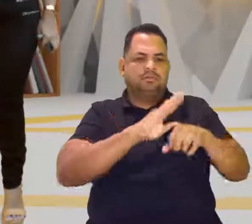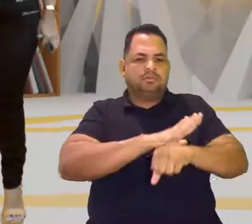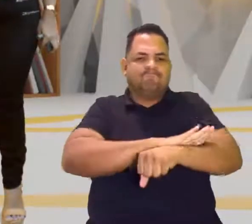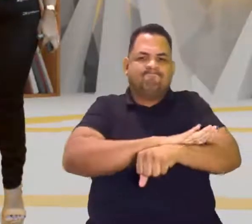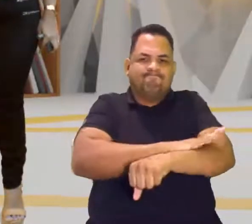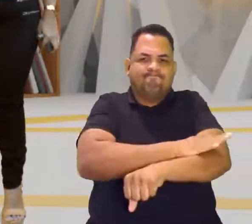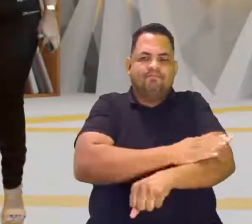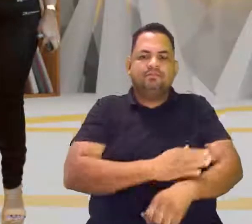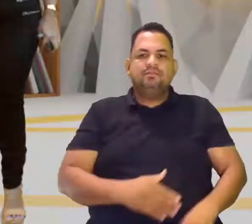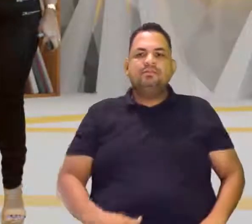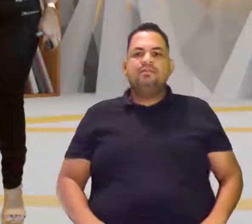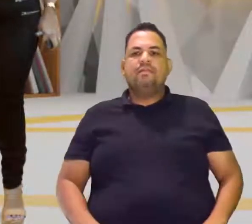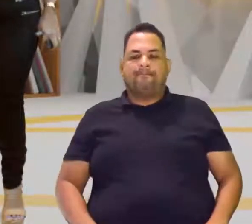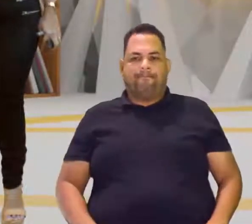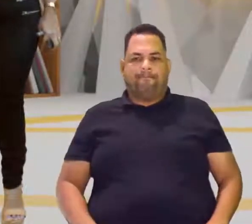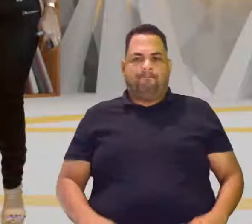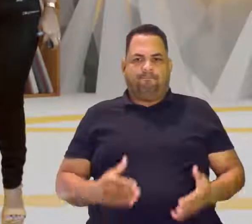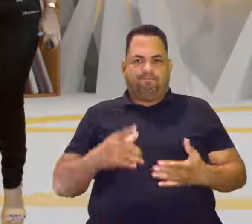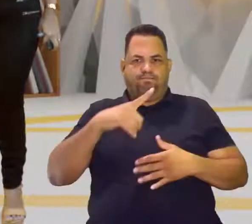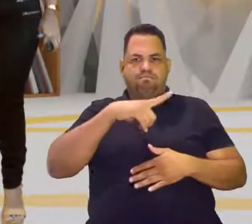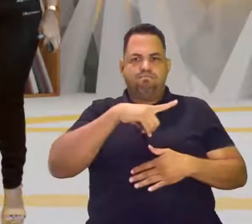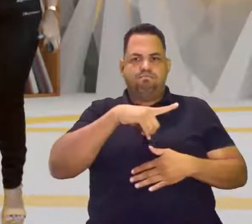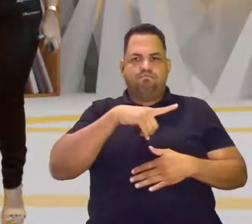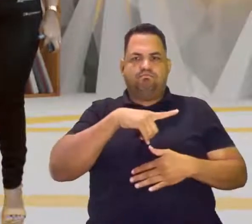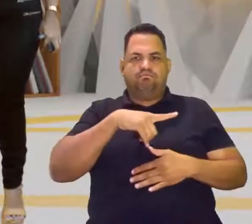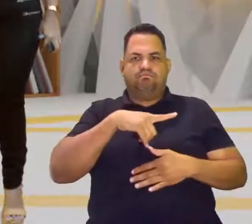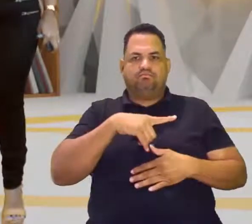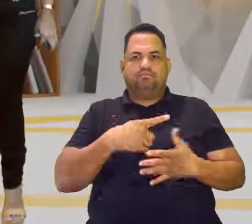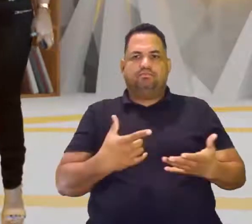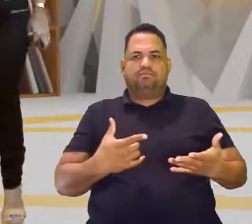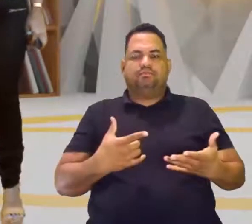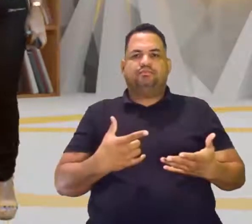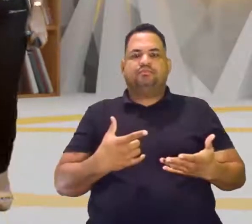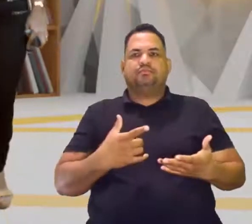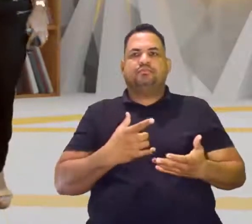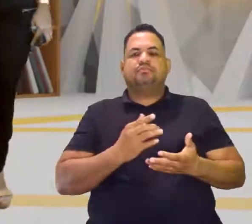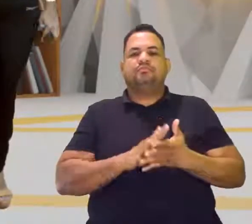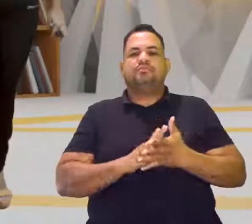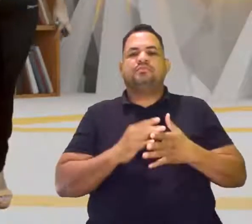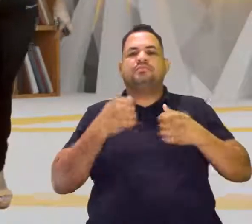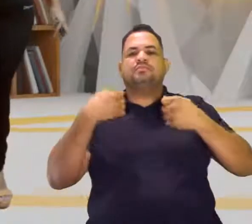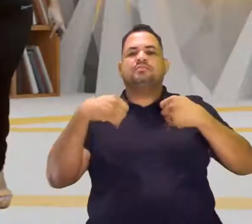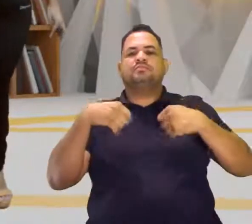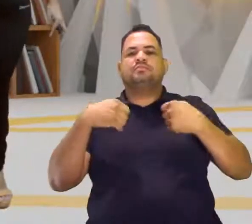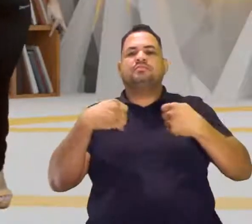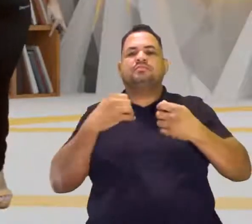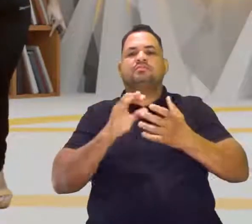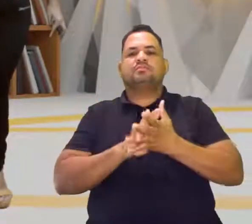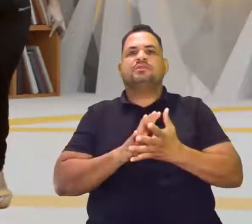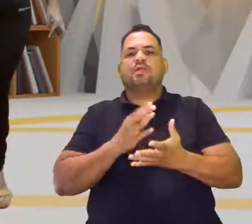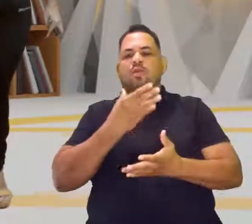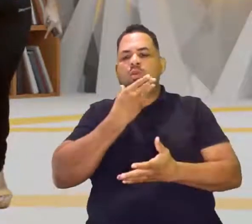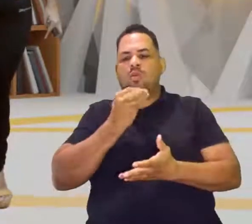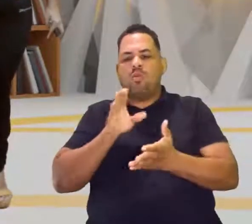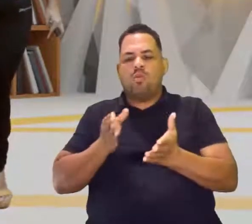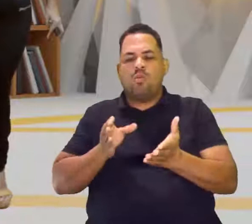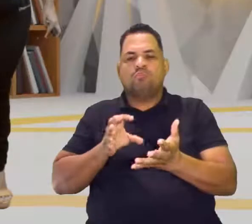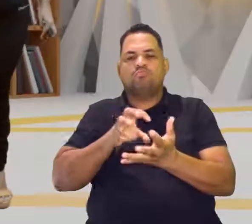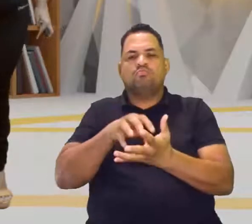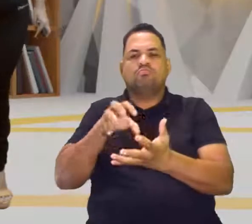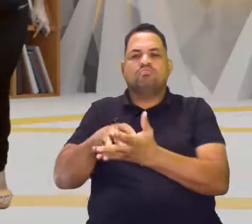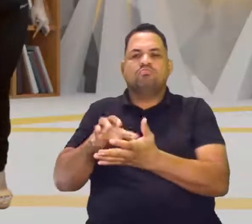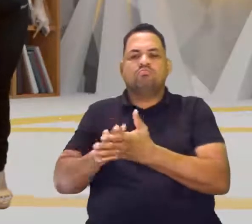racista onde eles tinham essa concepção de que existia que a gente precisava dos colonizadores para